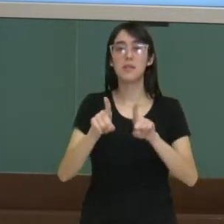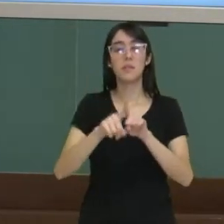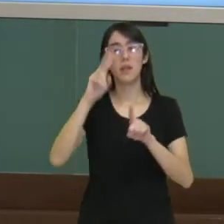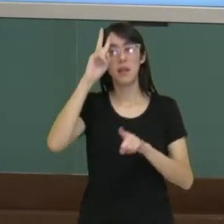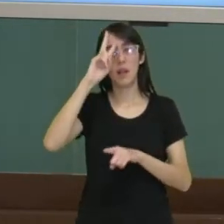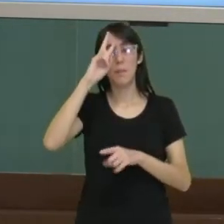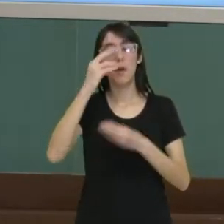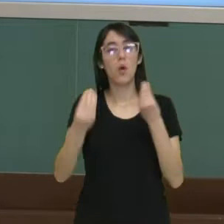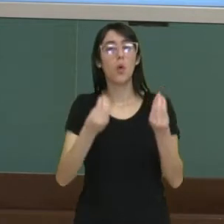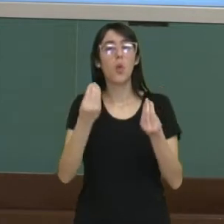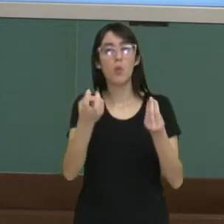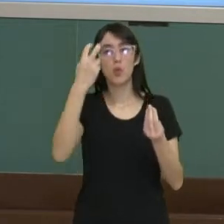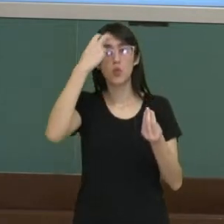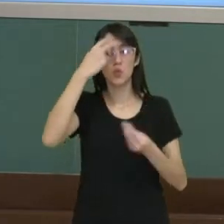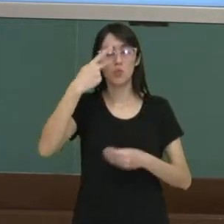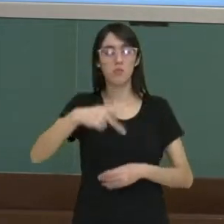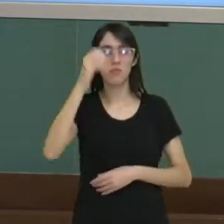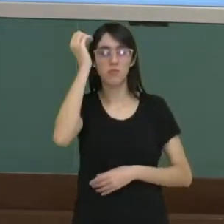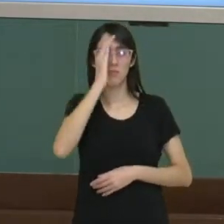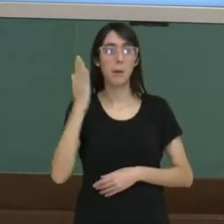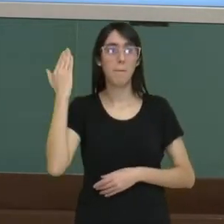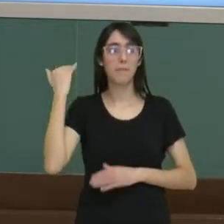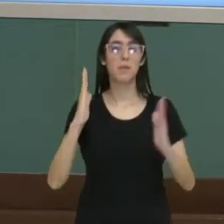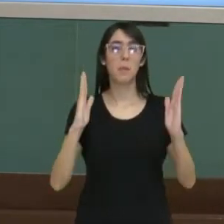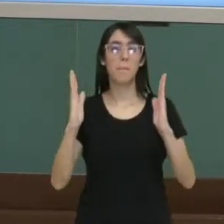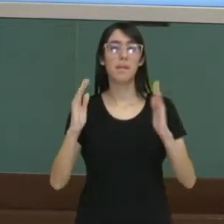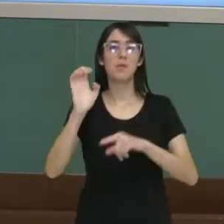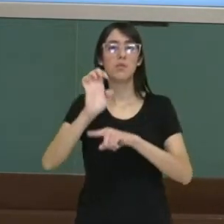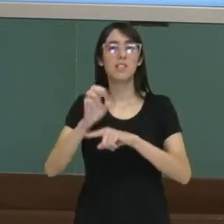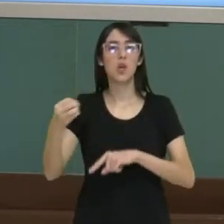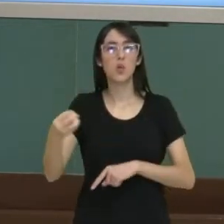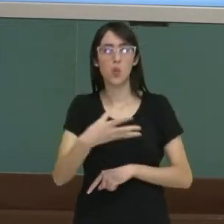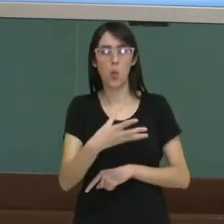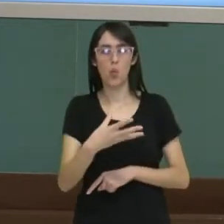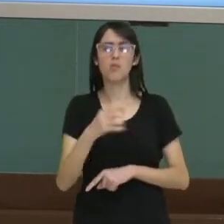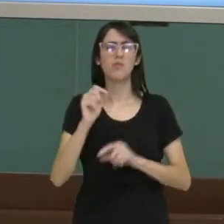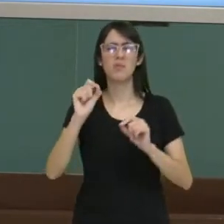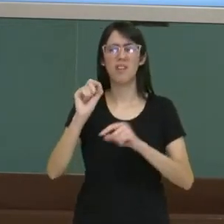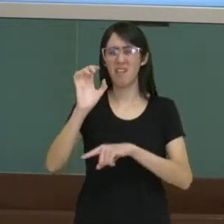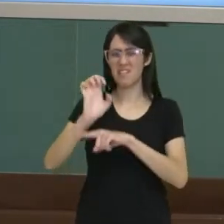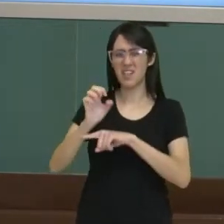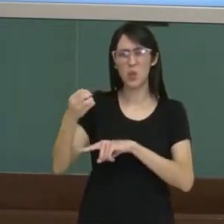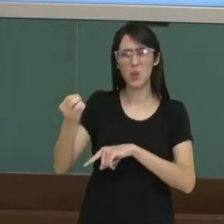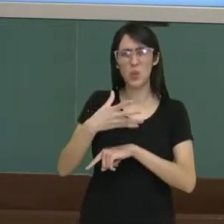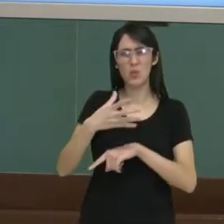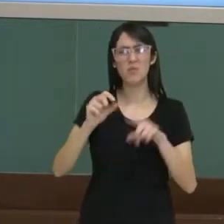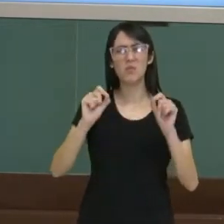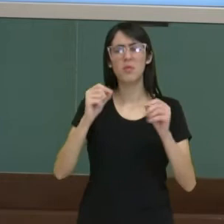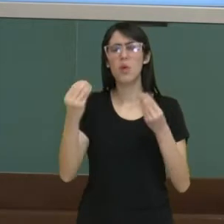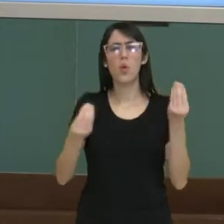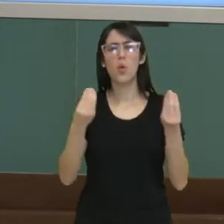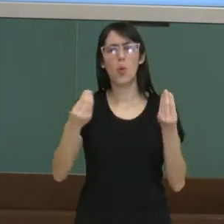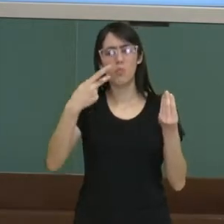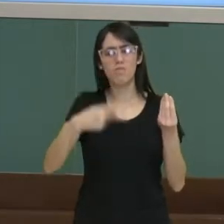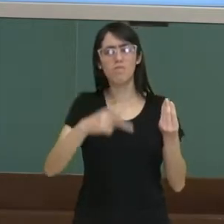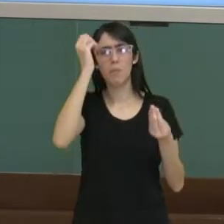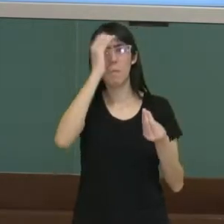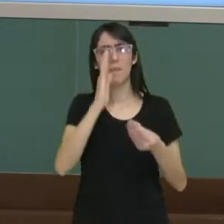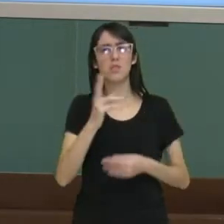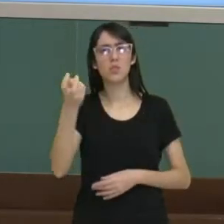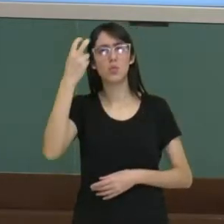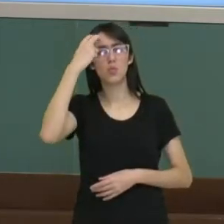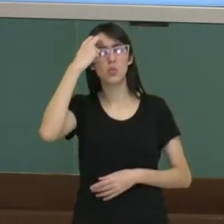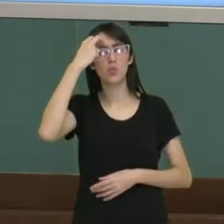brasileira durante o Estado Novo. Entender o que foi esse Estado Novo e como que a cultura brasileira estava